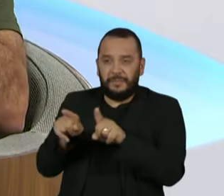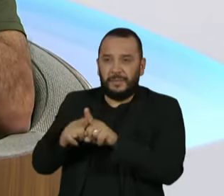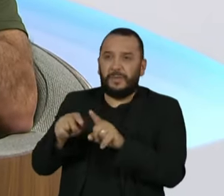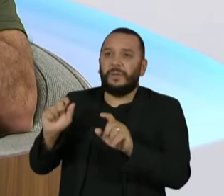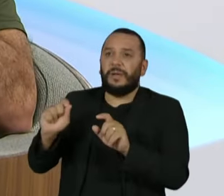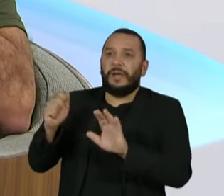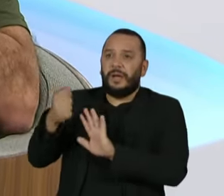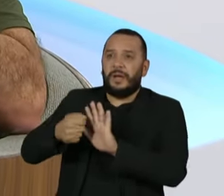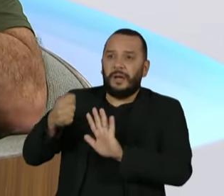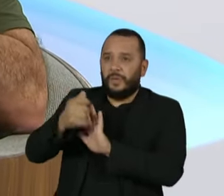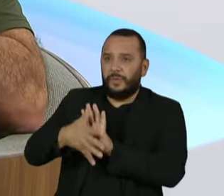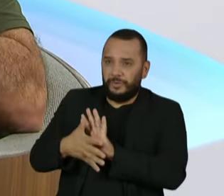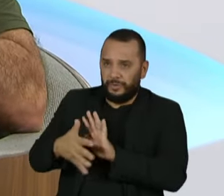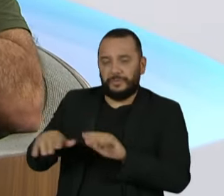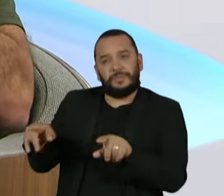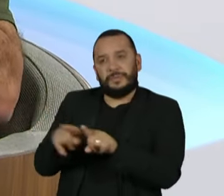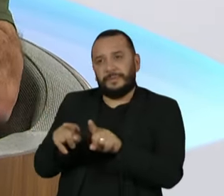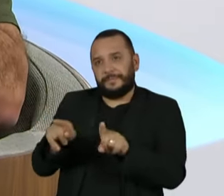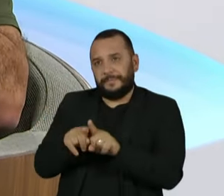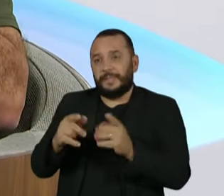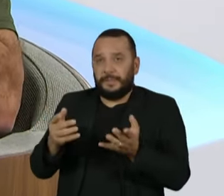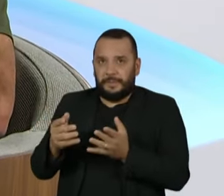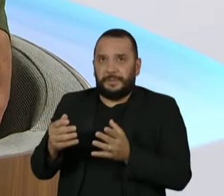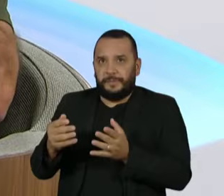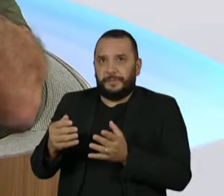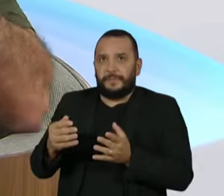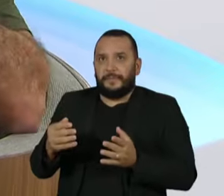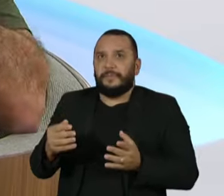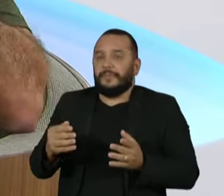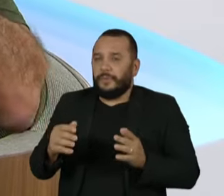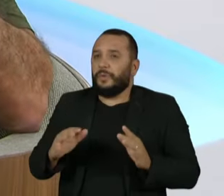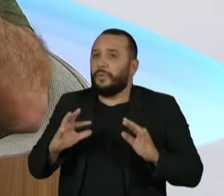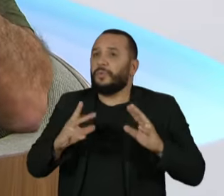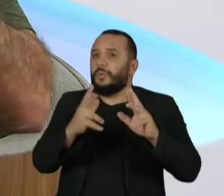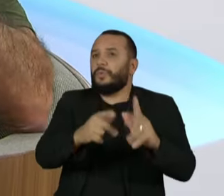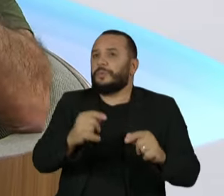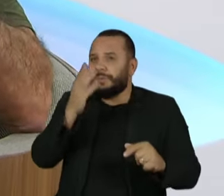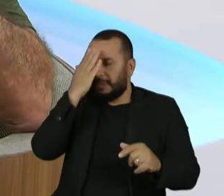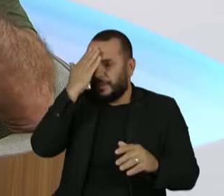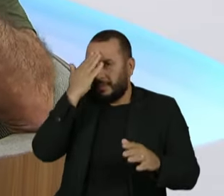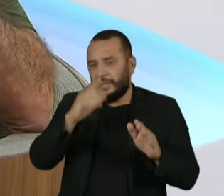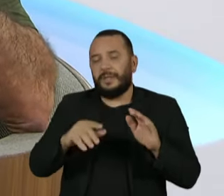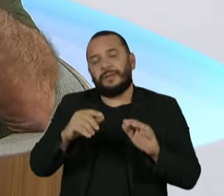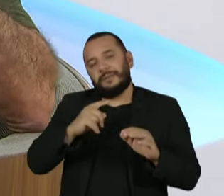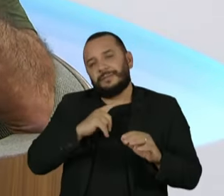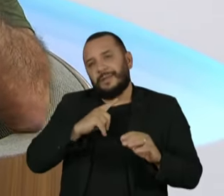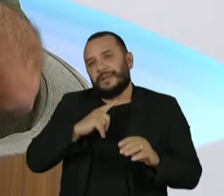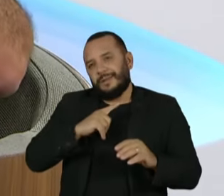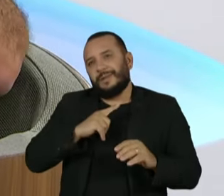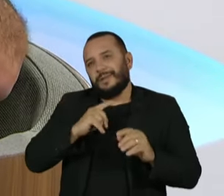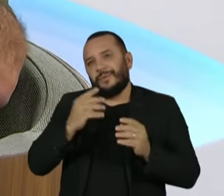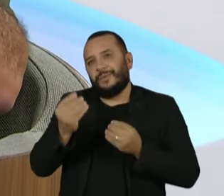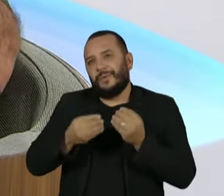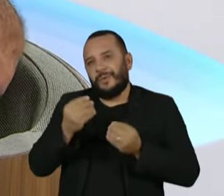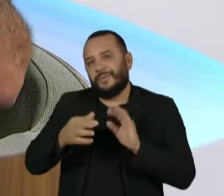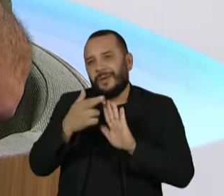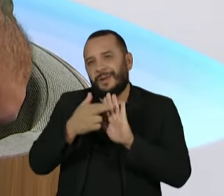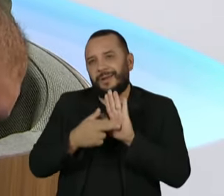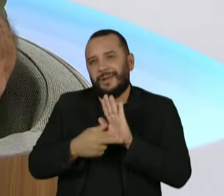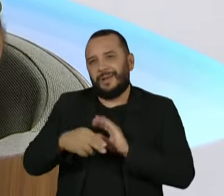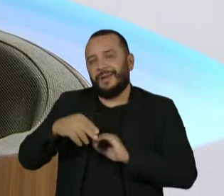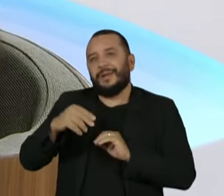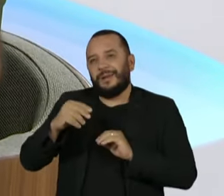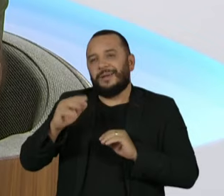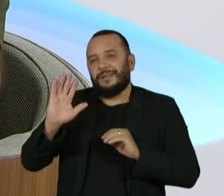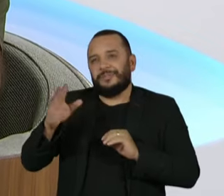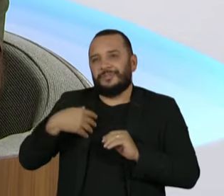composta uma timeline é como se a gente chegasse todo mundo tem que saber das leis de Newton por exemplo se você ficar se você tentar